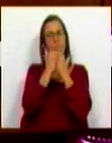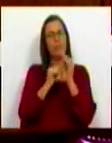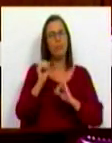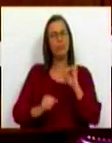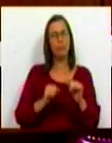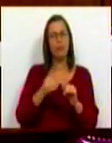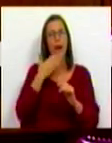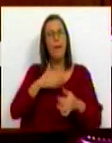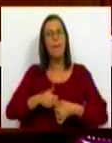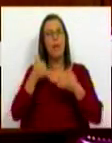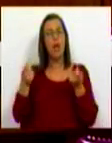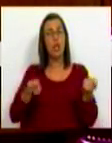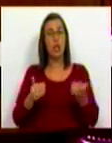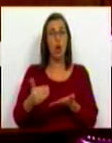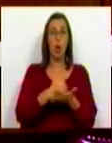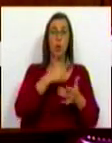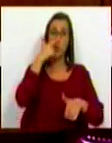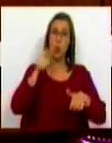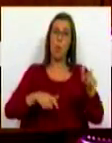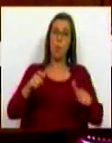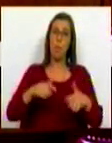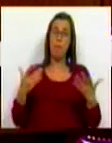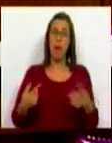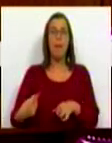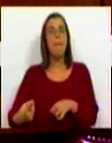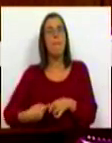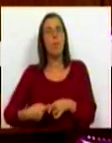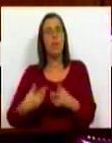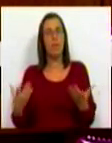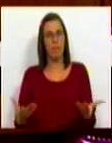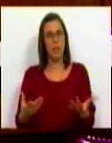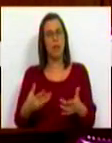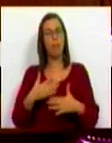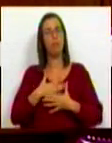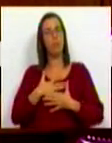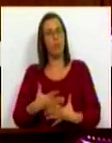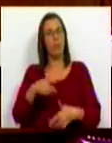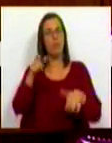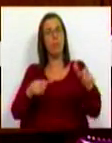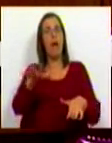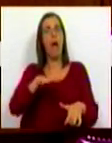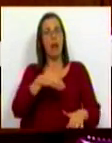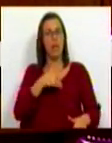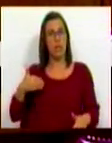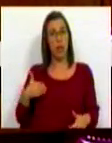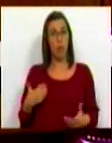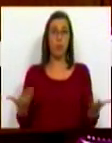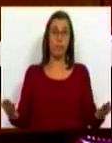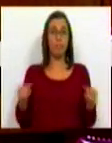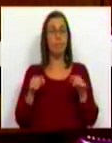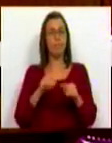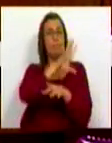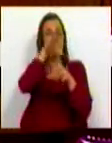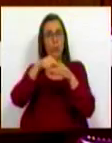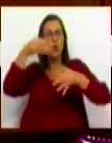o aperfeiçoamento da gestão dos recursos humanos e a motivação dos profissionais de saúde. Assim, para